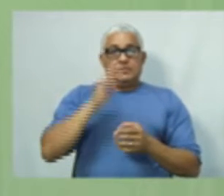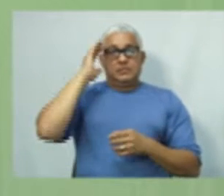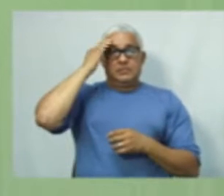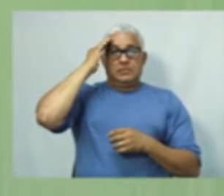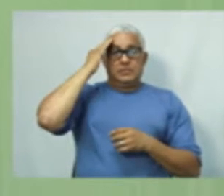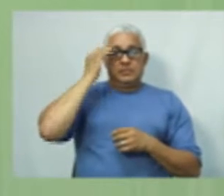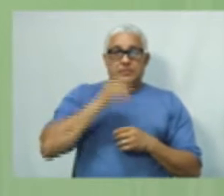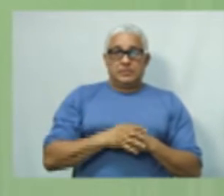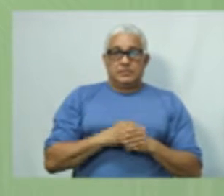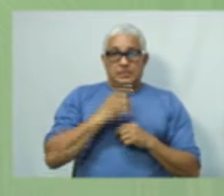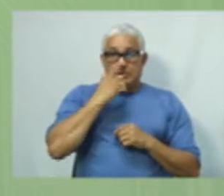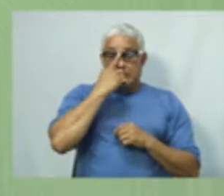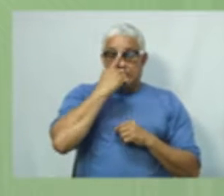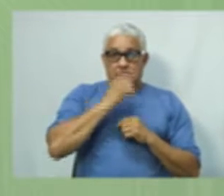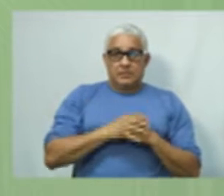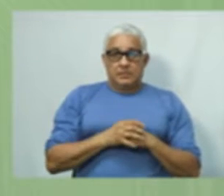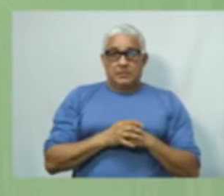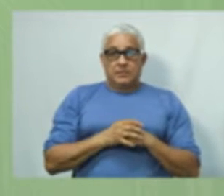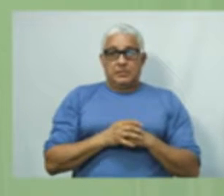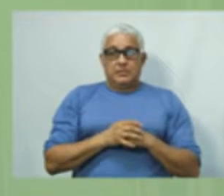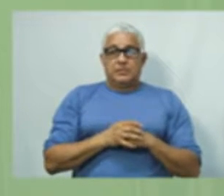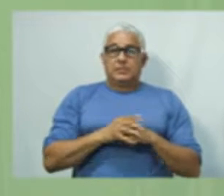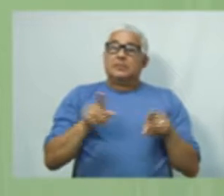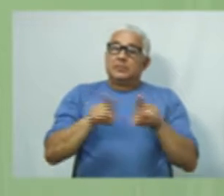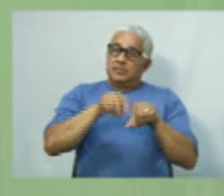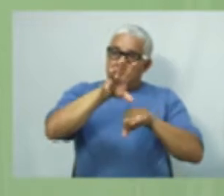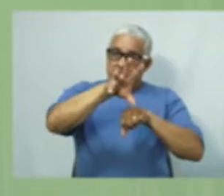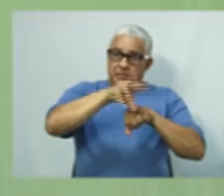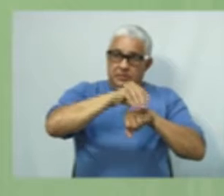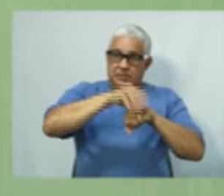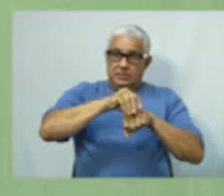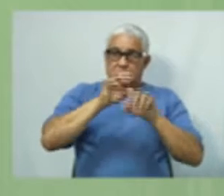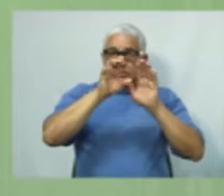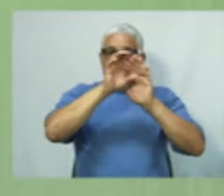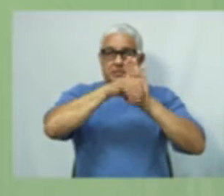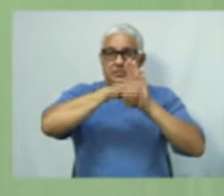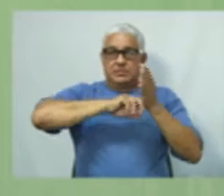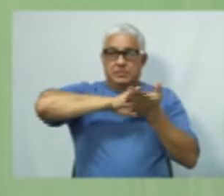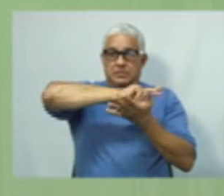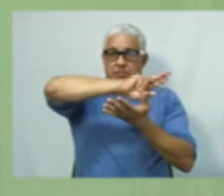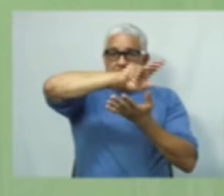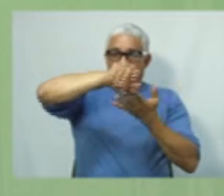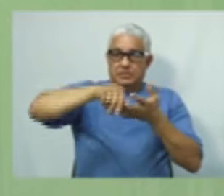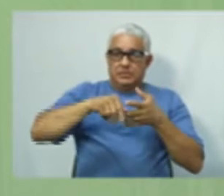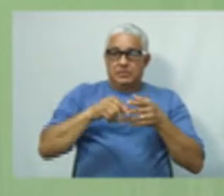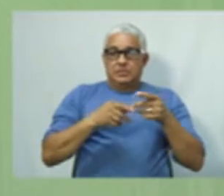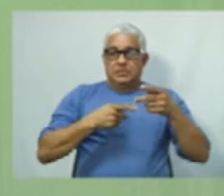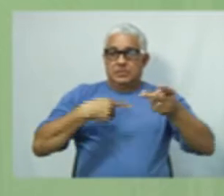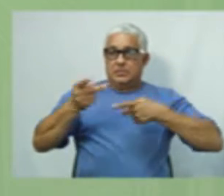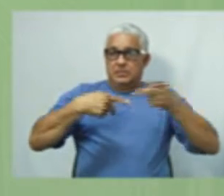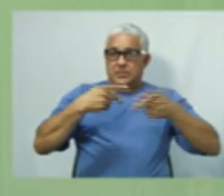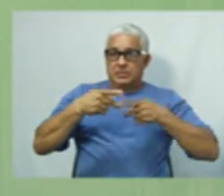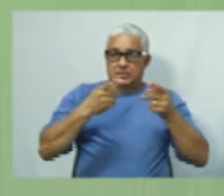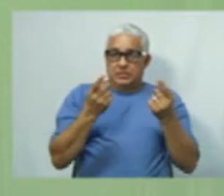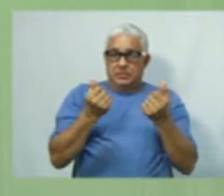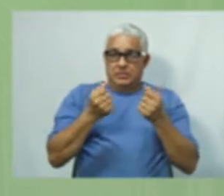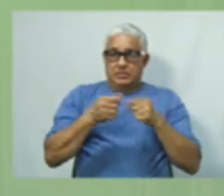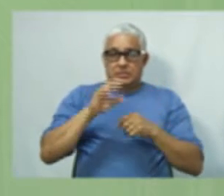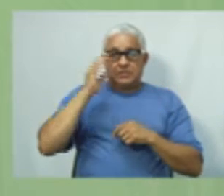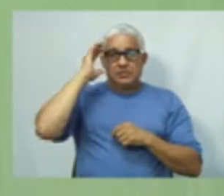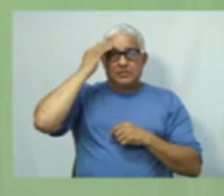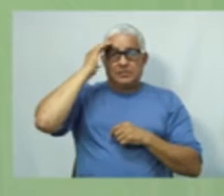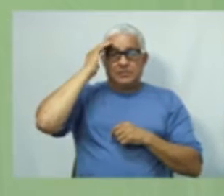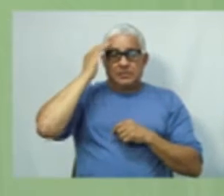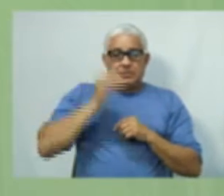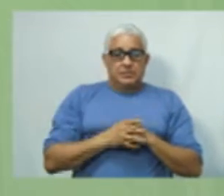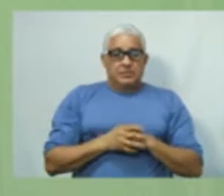compreender e conhecer os conceitos de planejamento financeiro, né? Compreender.